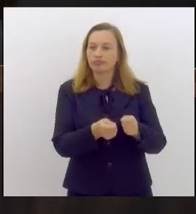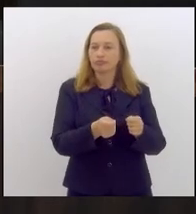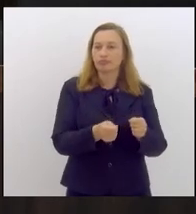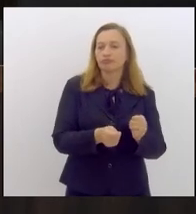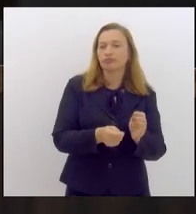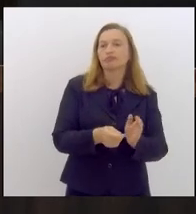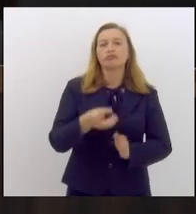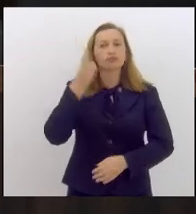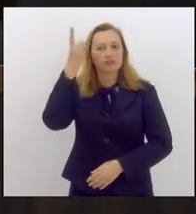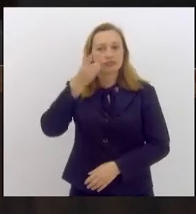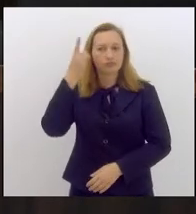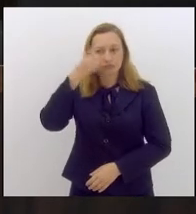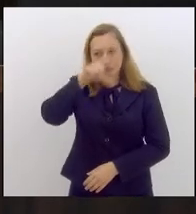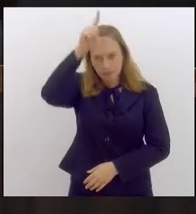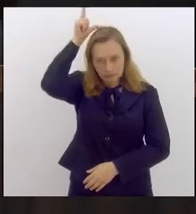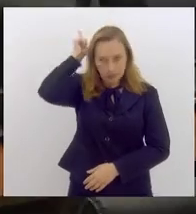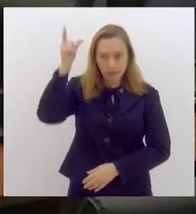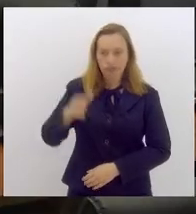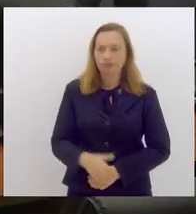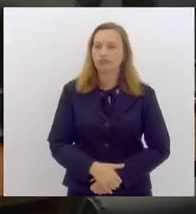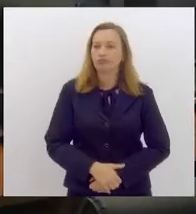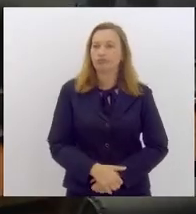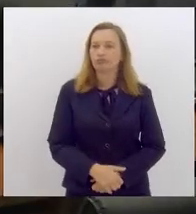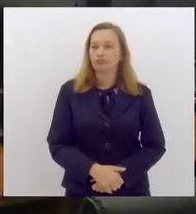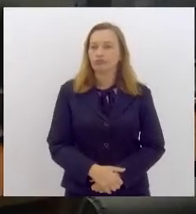Estaduais. Deputado Luiz Paulo.